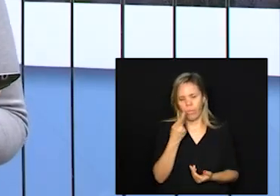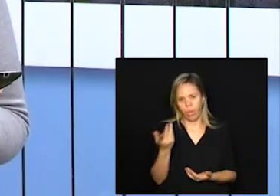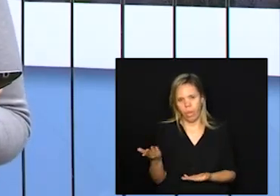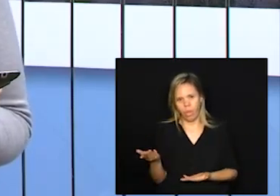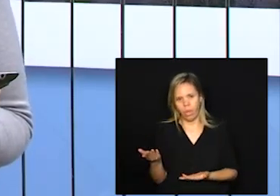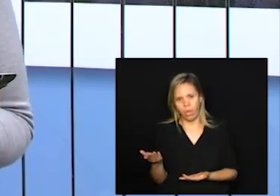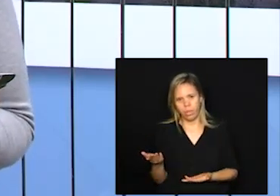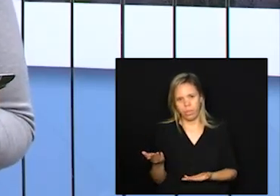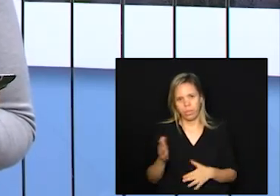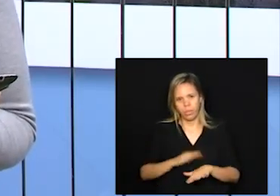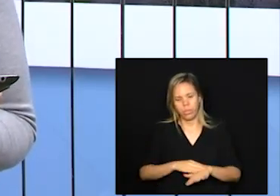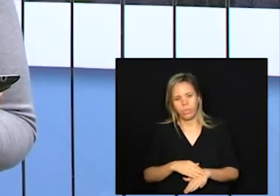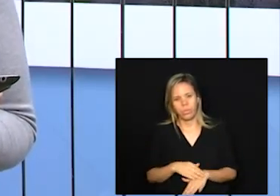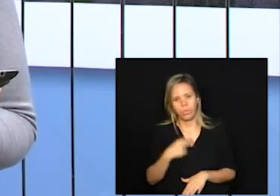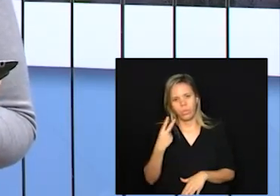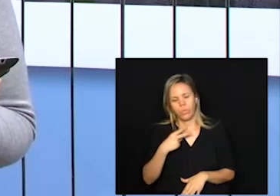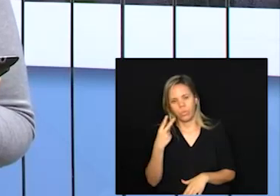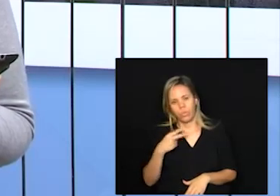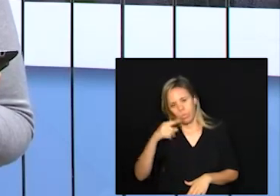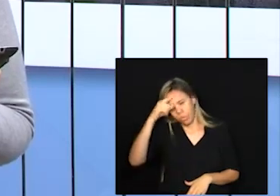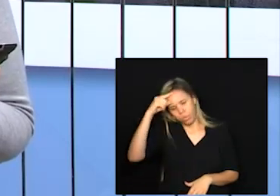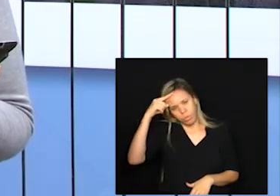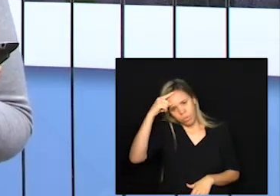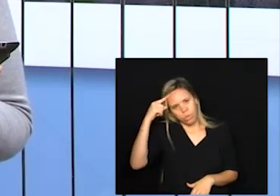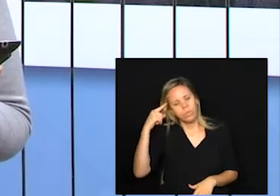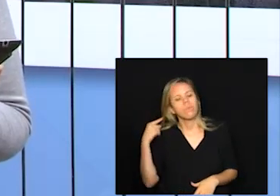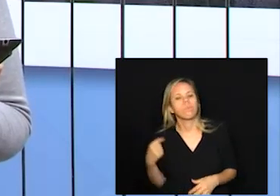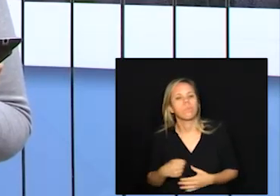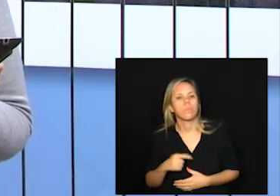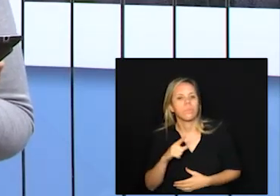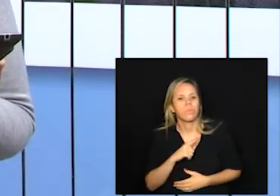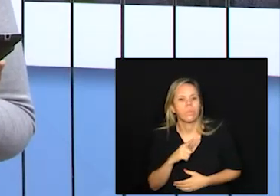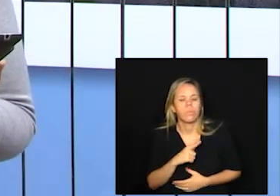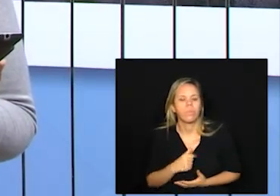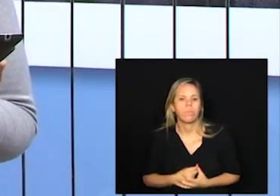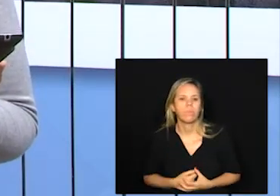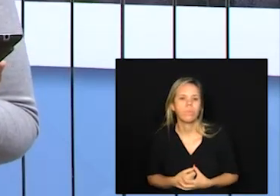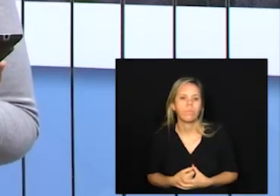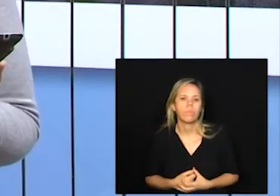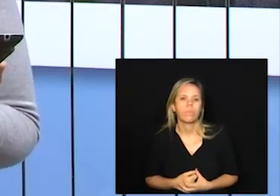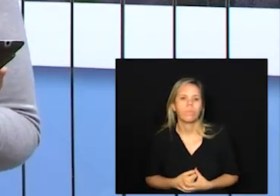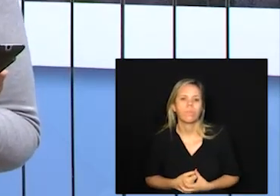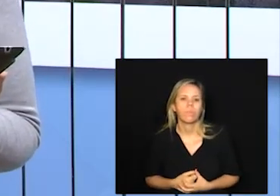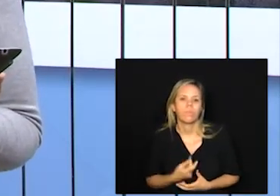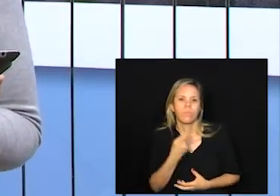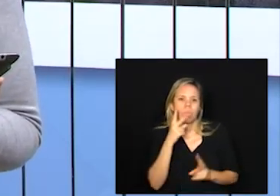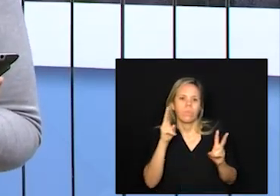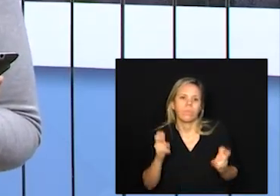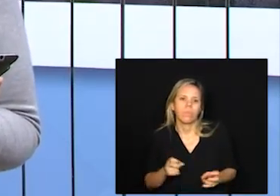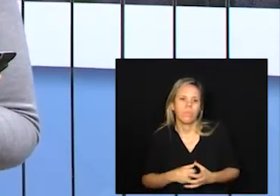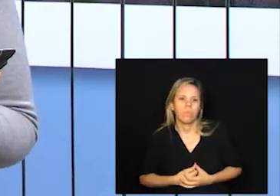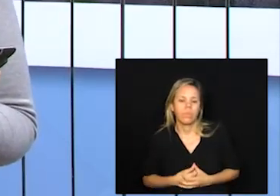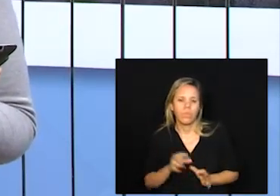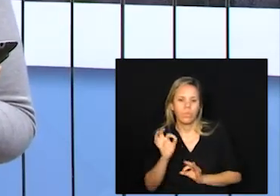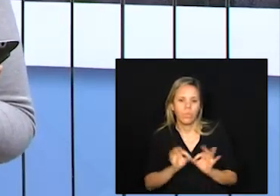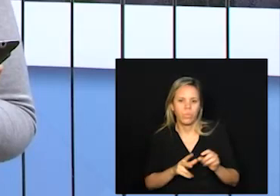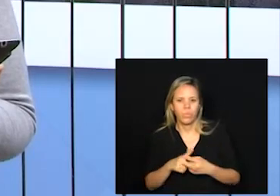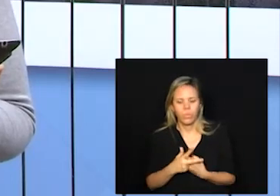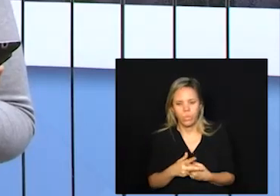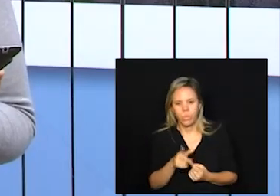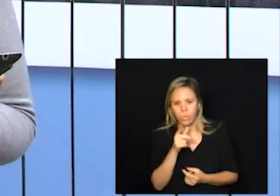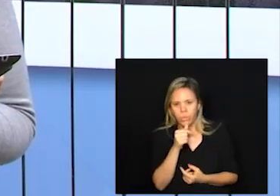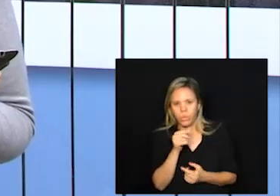aí, a de autoria do vereador Otto Alejandro. Temos ainda uma que fala sobre regulação de